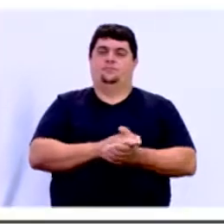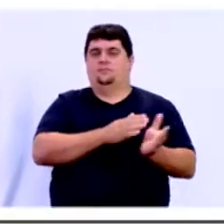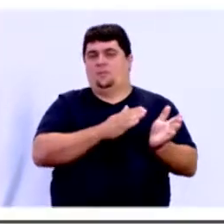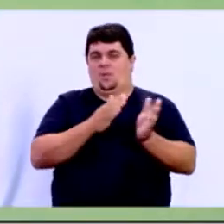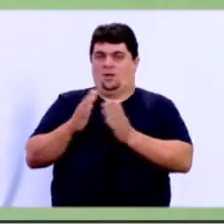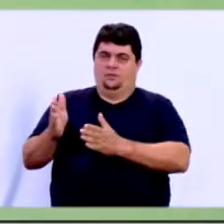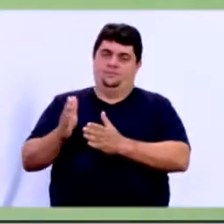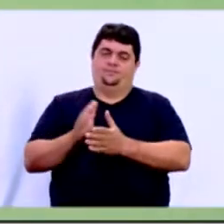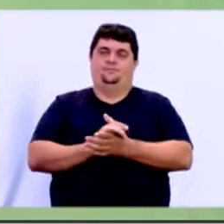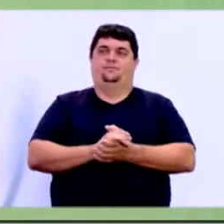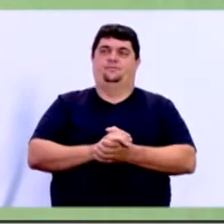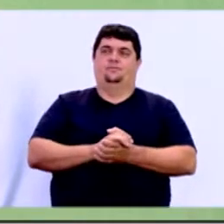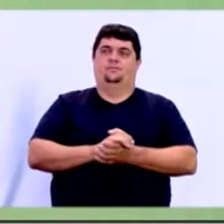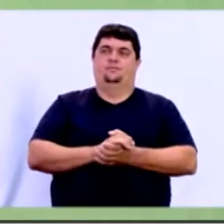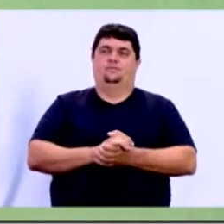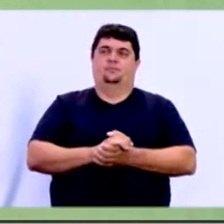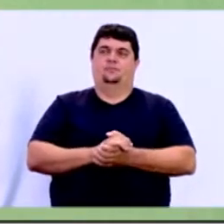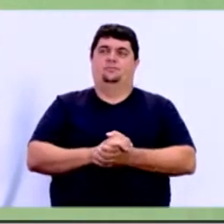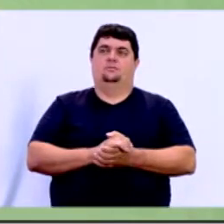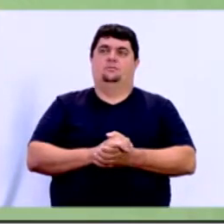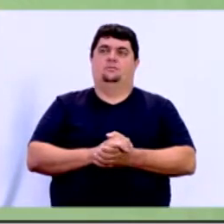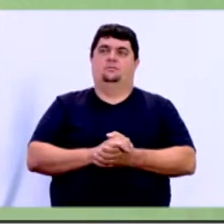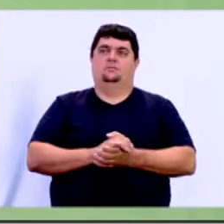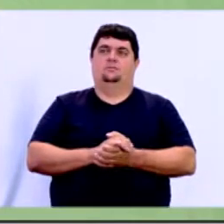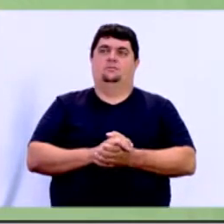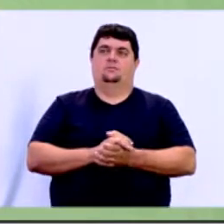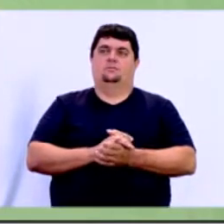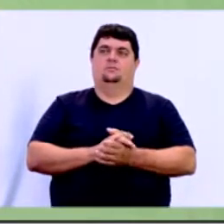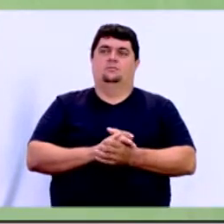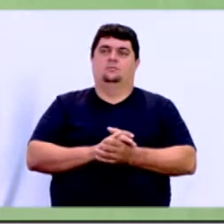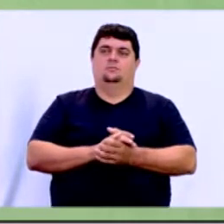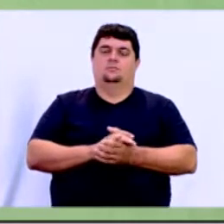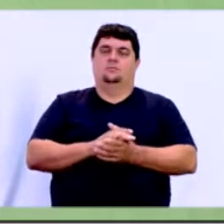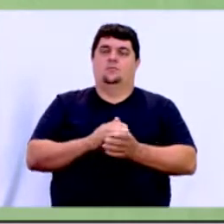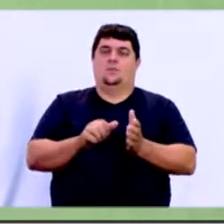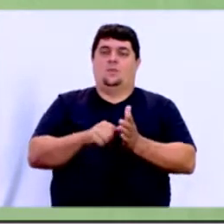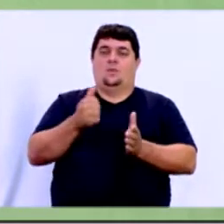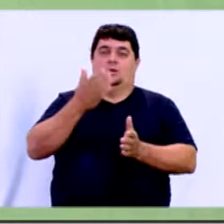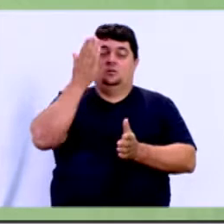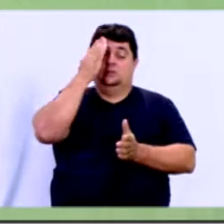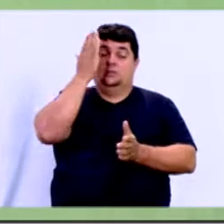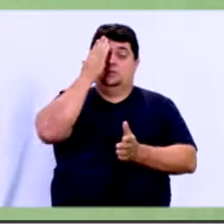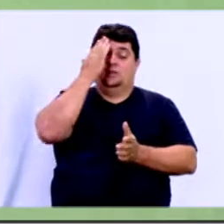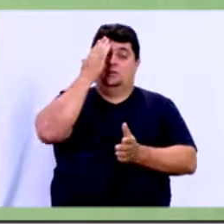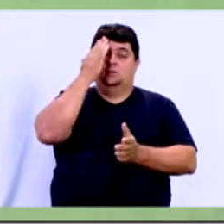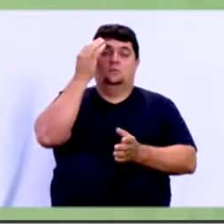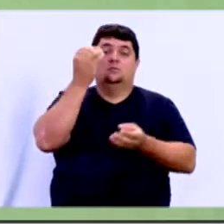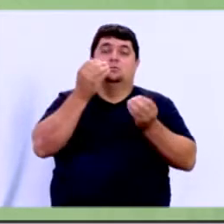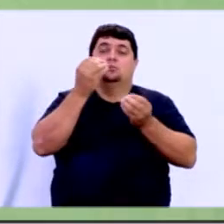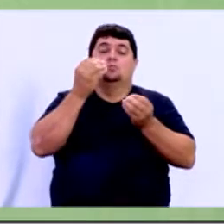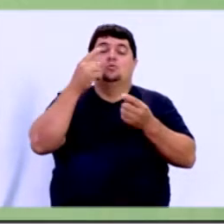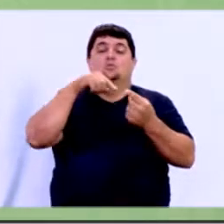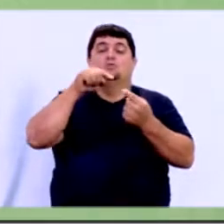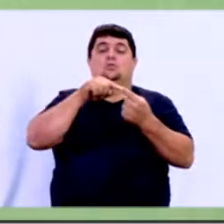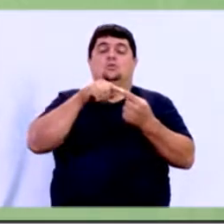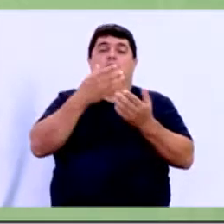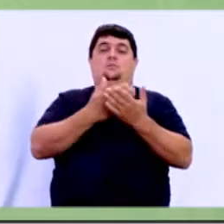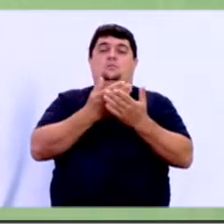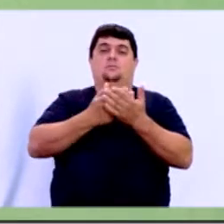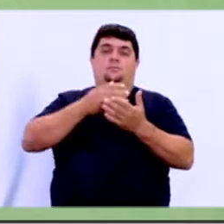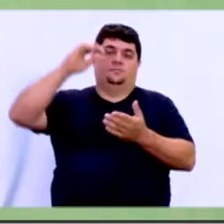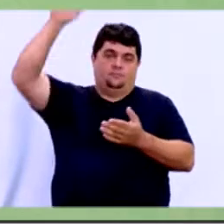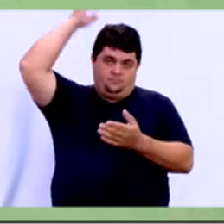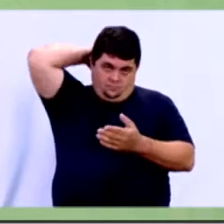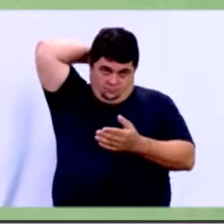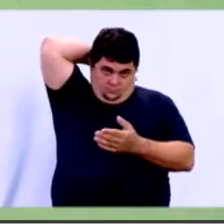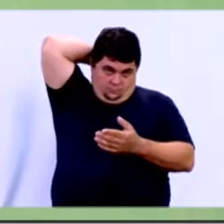vamos caminhar, né? Então, inicialmente vamos entender os objetivos da nossa teleaula, né, que é compreender a